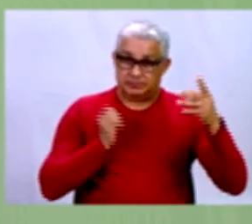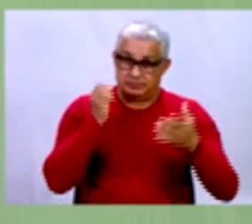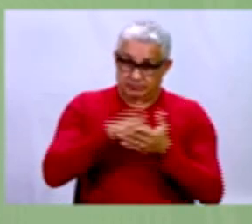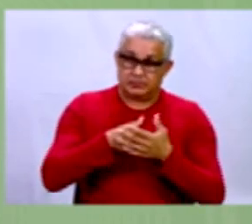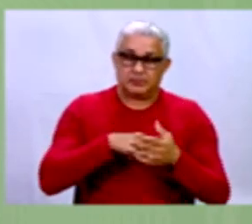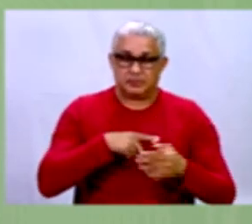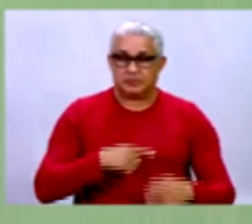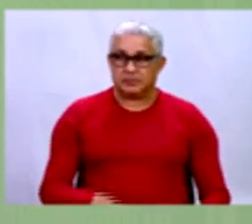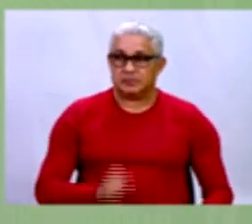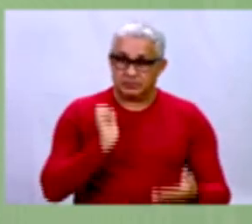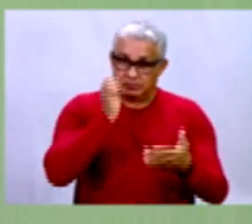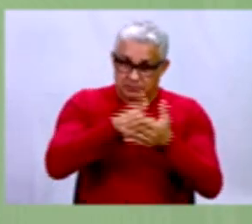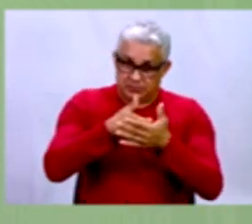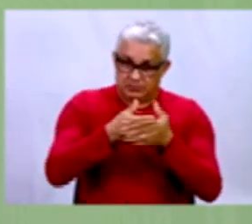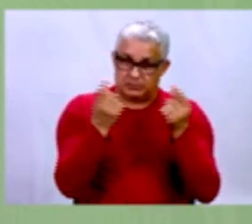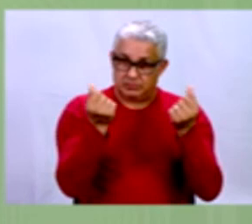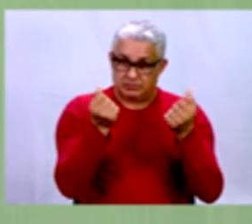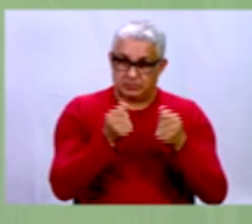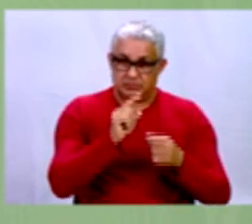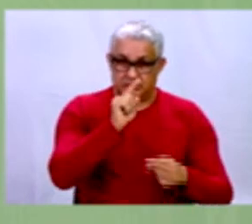Tenho. Então, a gente tem aqui